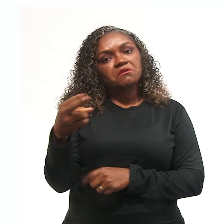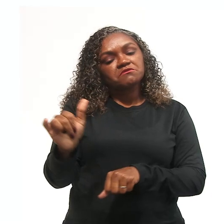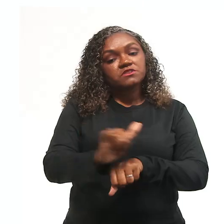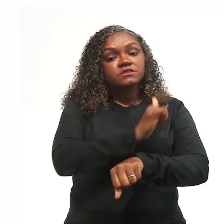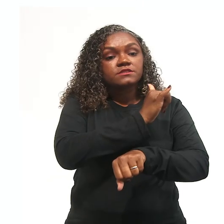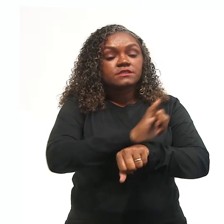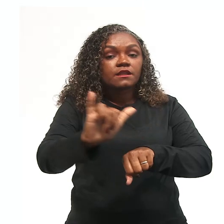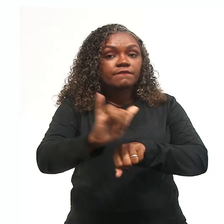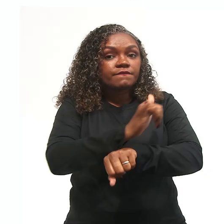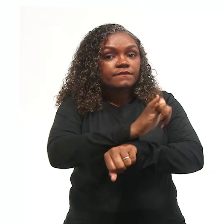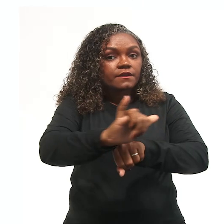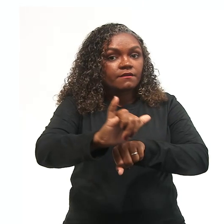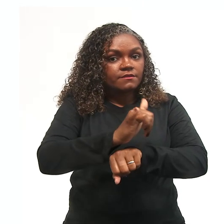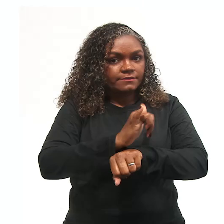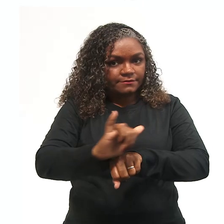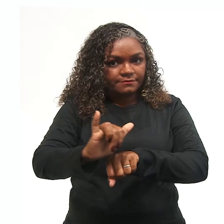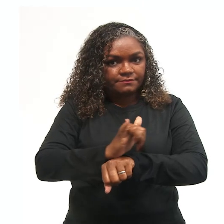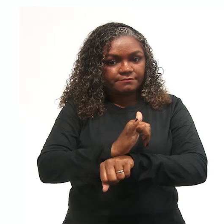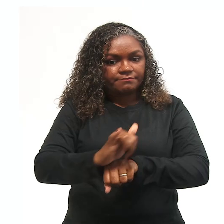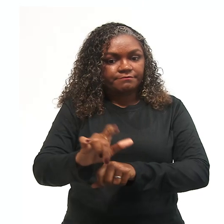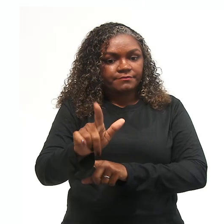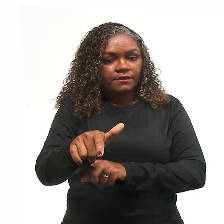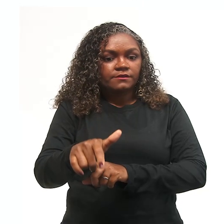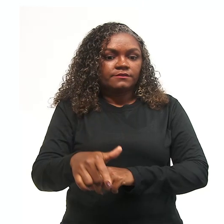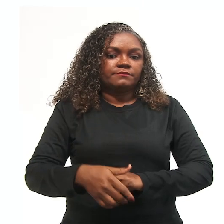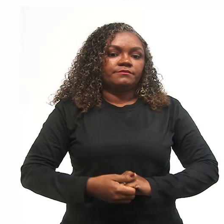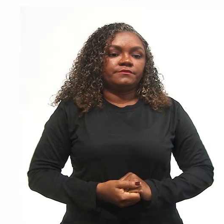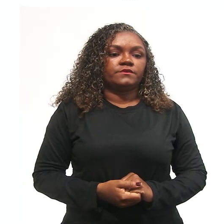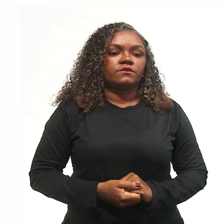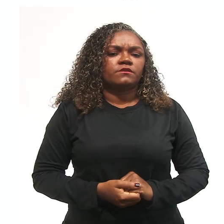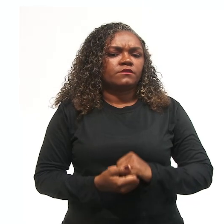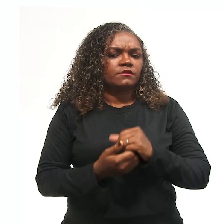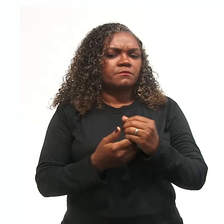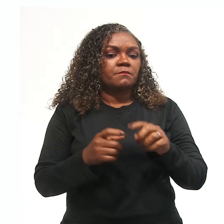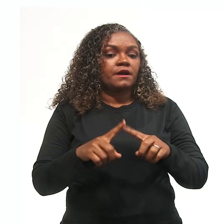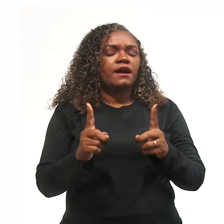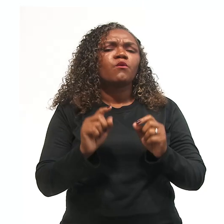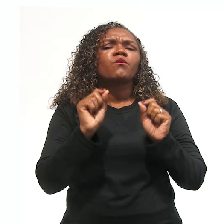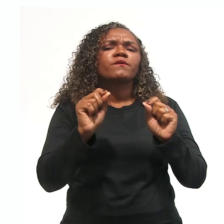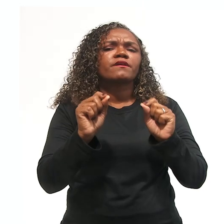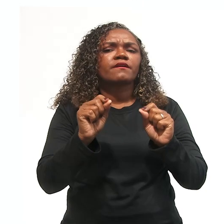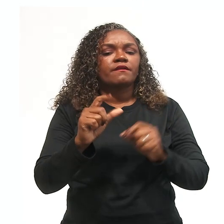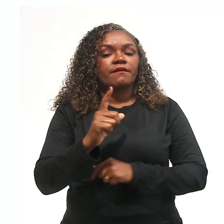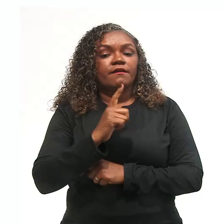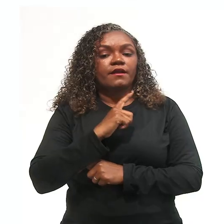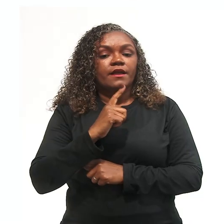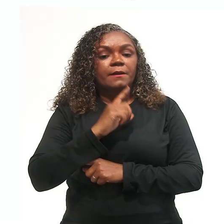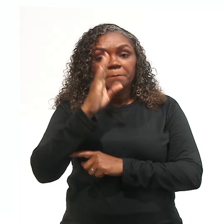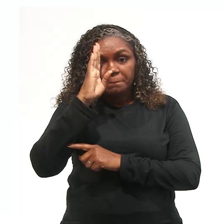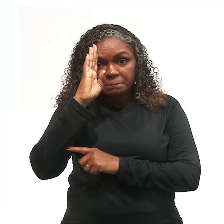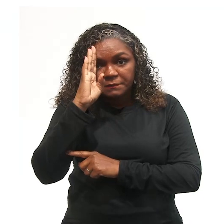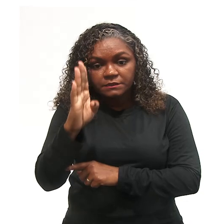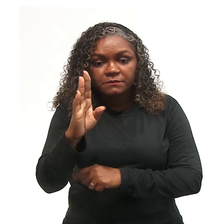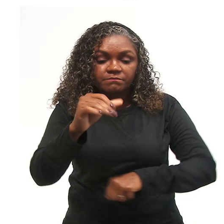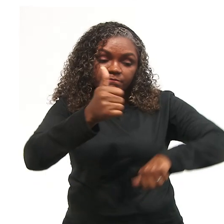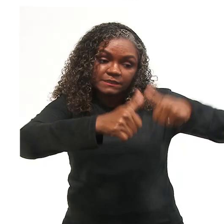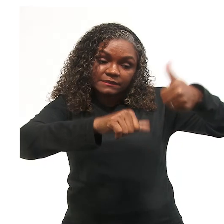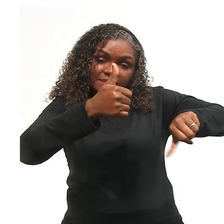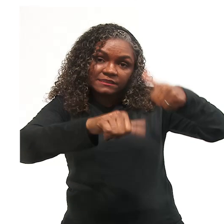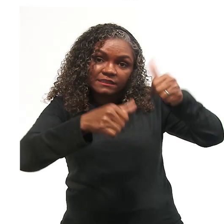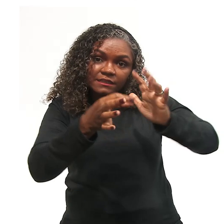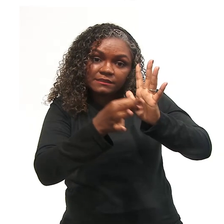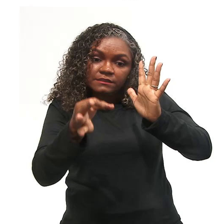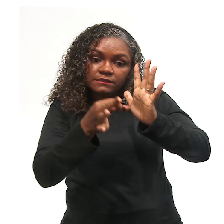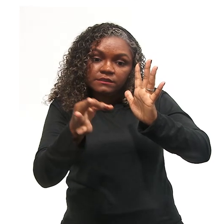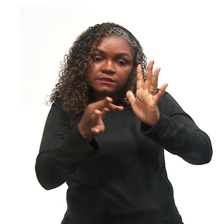ou orçamento por estratégia, né, gente? Consiste essencialmente em uma análise crítica